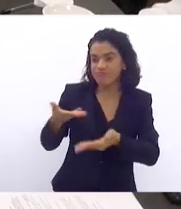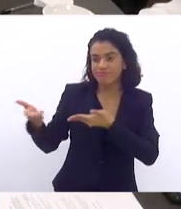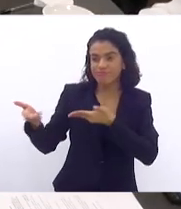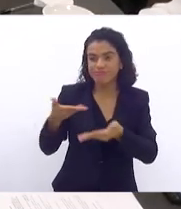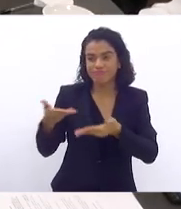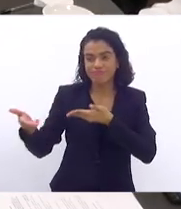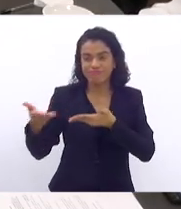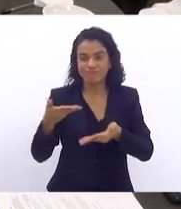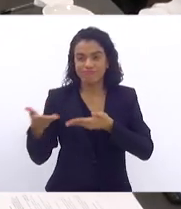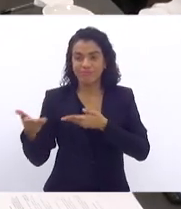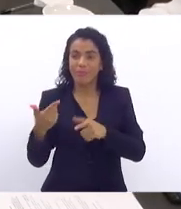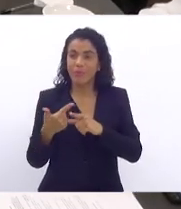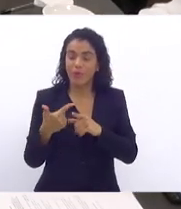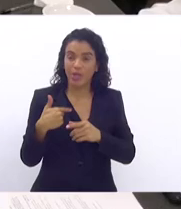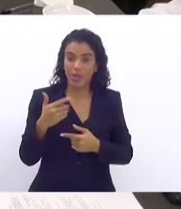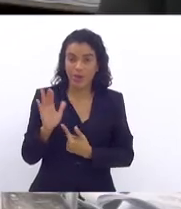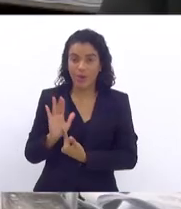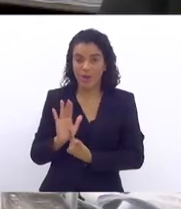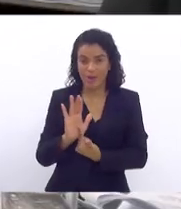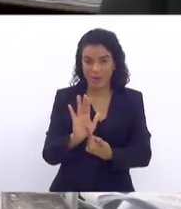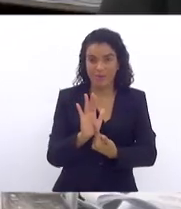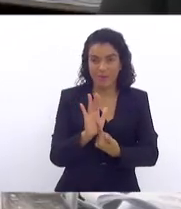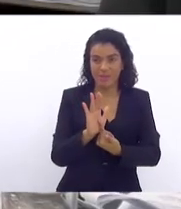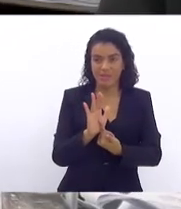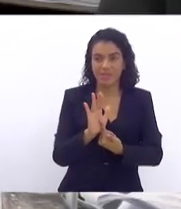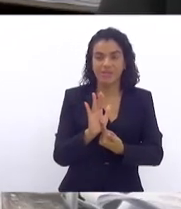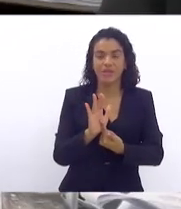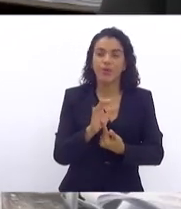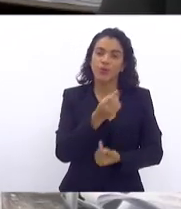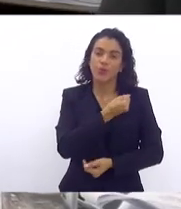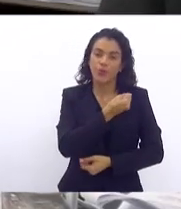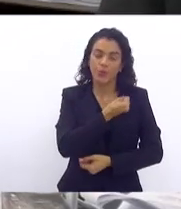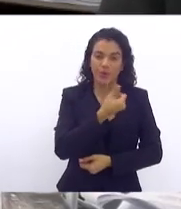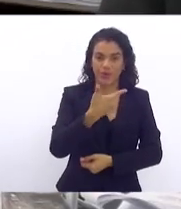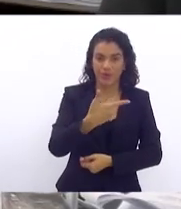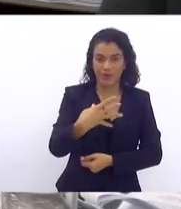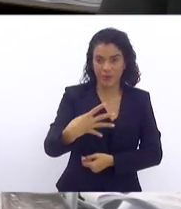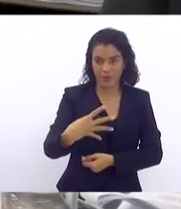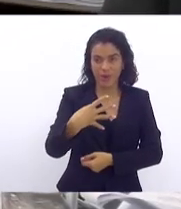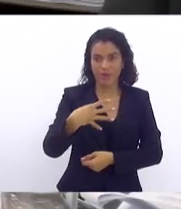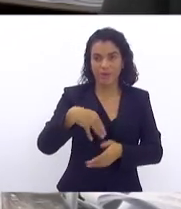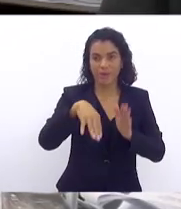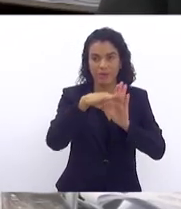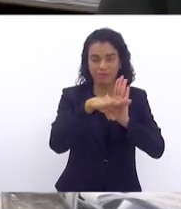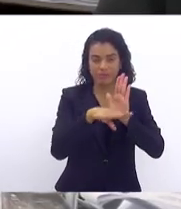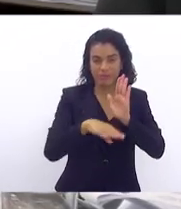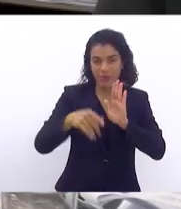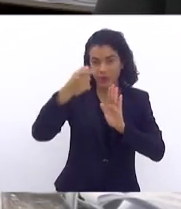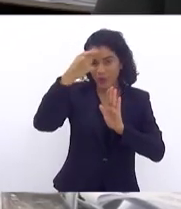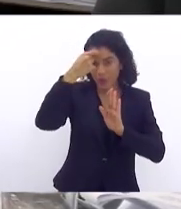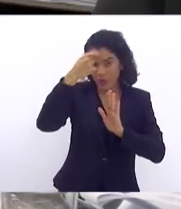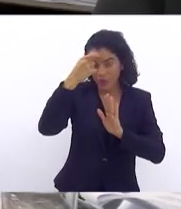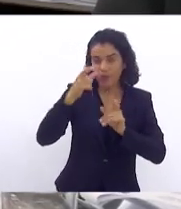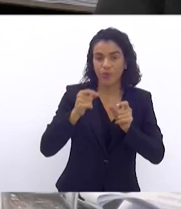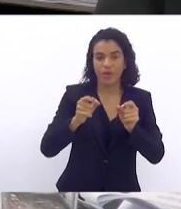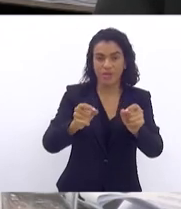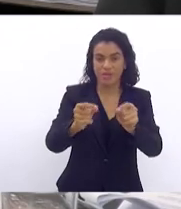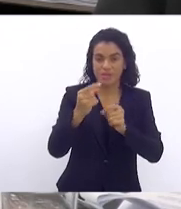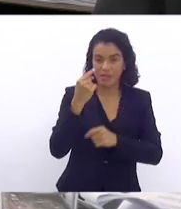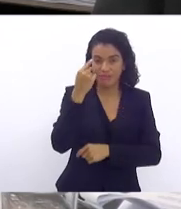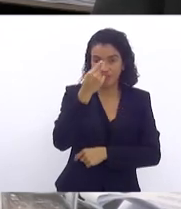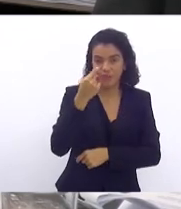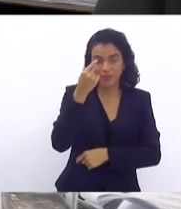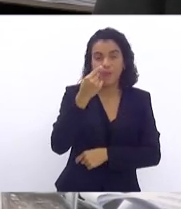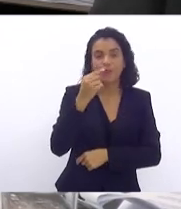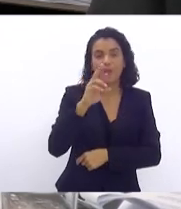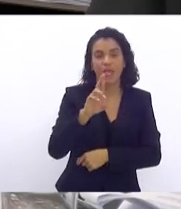fizemos, porque eu apresentei o item 24, que trata do programa de conscientização do retinoblastoma, e